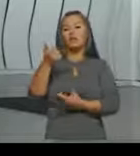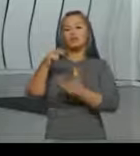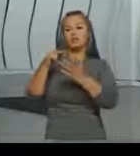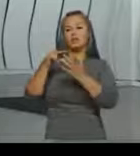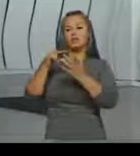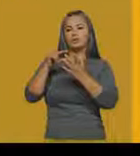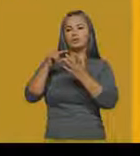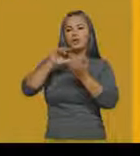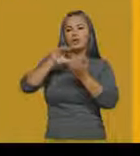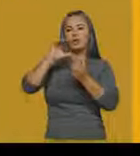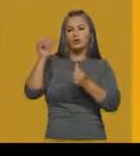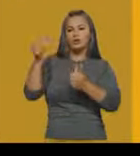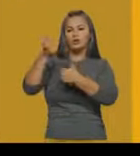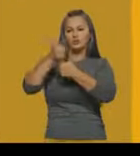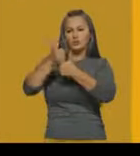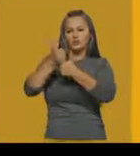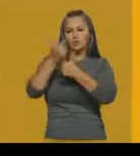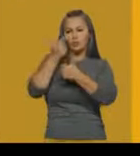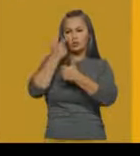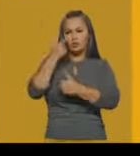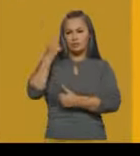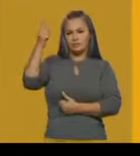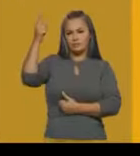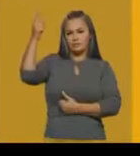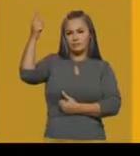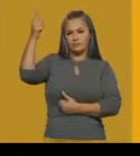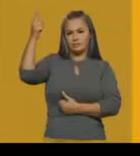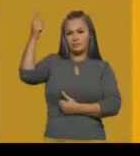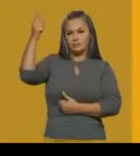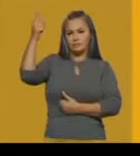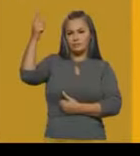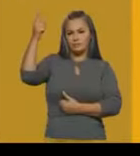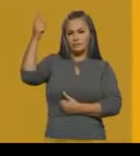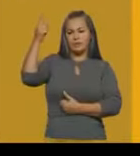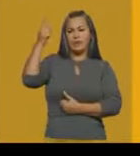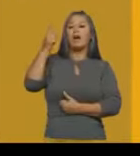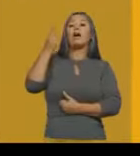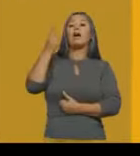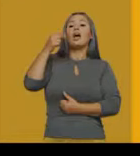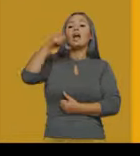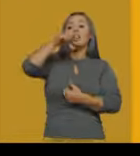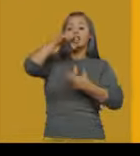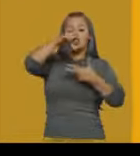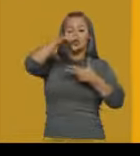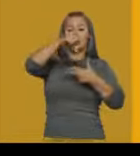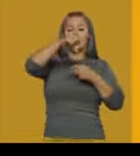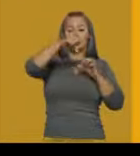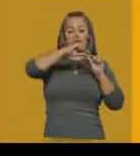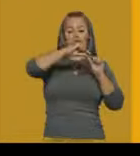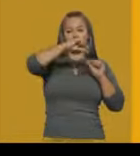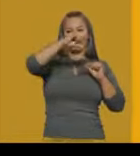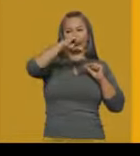estou escrevendo a mesma coisa, só que eu tirei o radiano. Eu já sei que está em radiano. 90 graus para radiano.